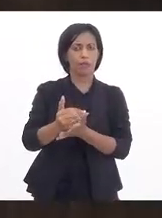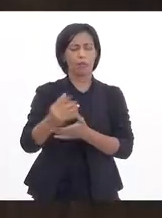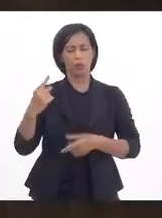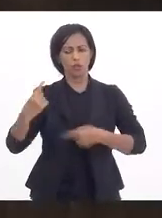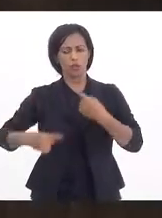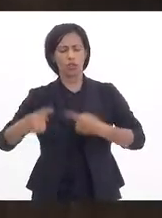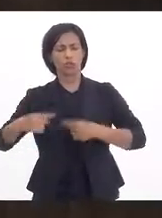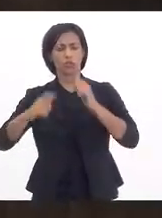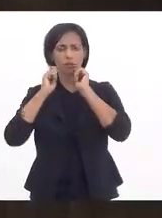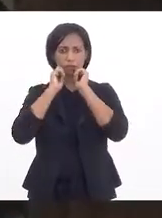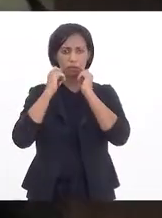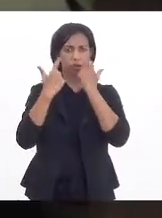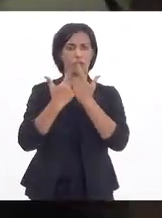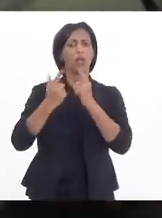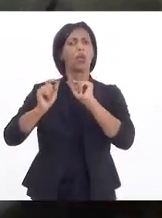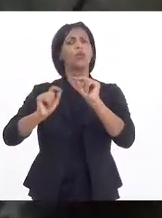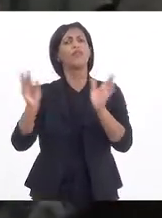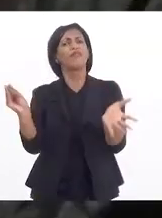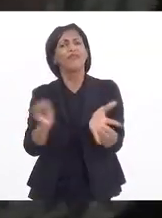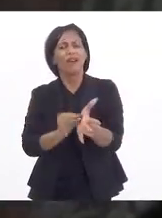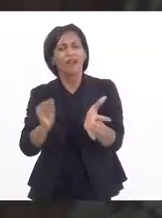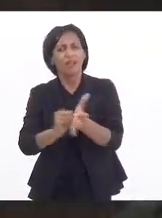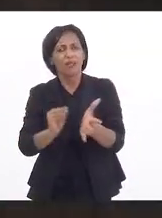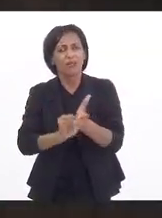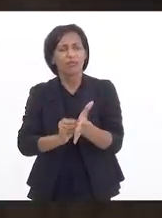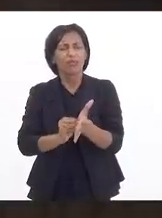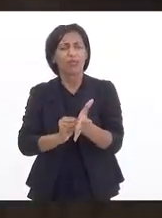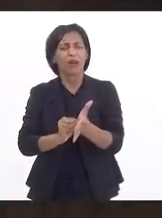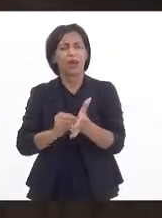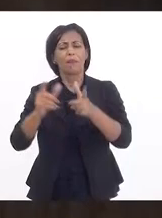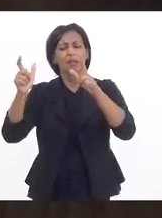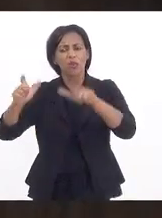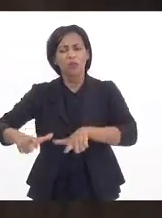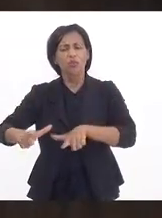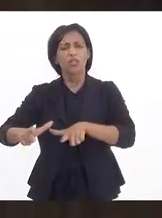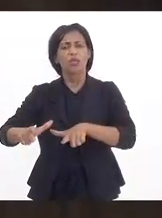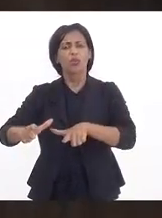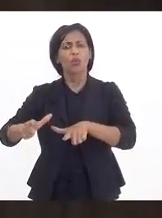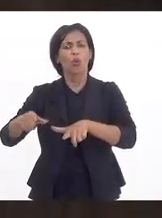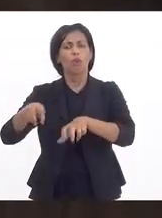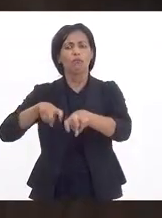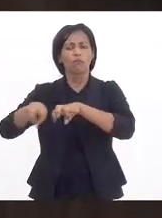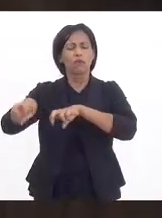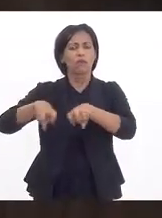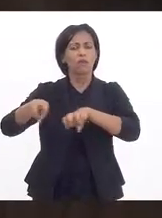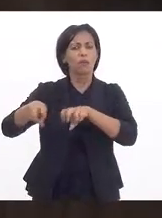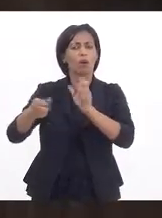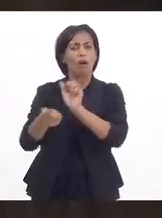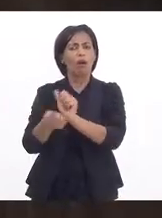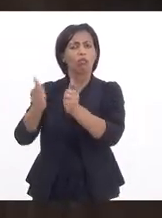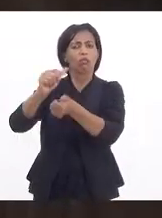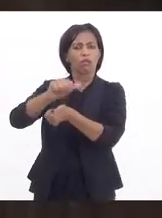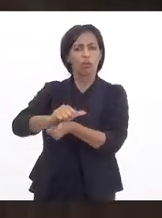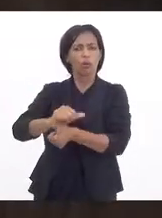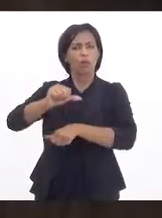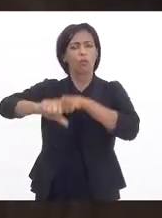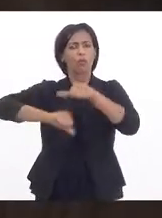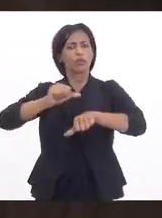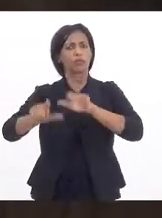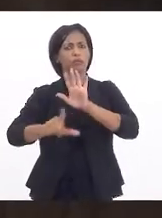uma boa discussão na Assembleia para ver o que que tá faltando para quem mexe com esse setor importante possa ser adequado de mudança da legislação